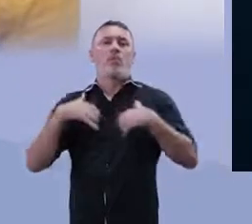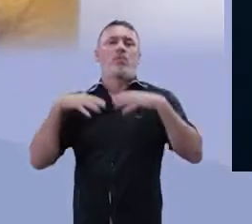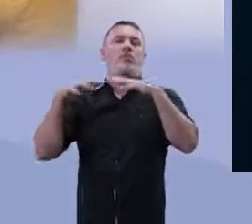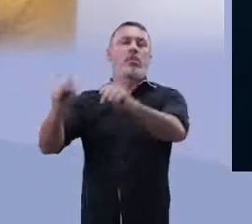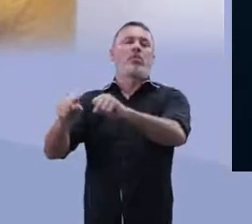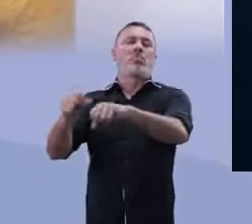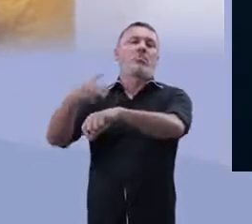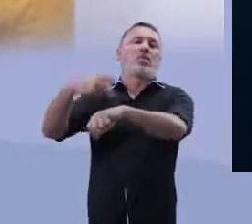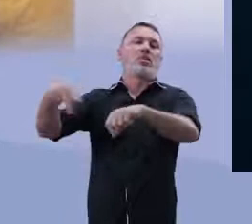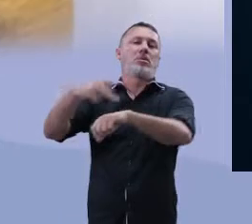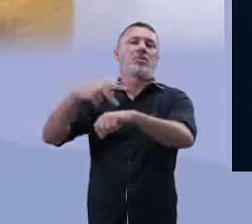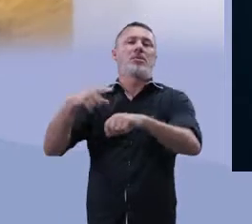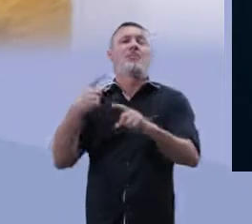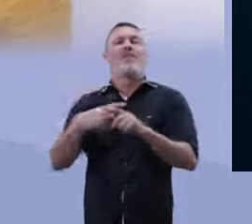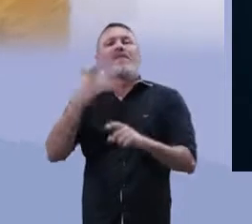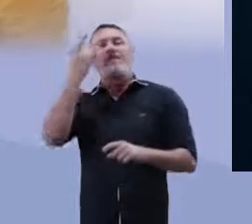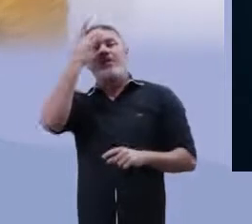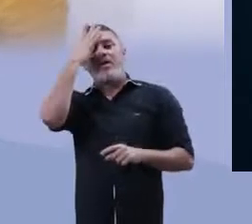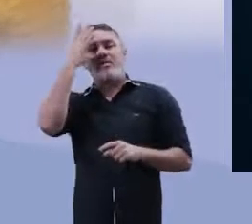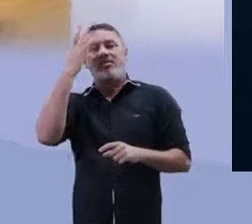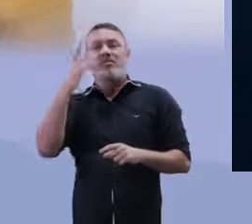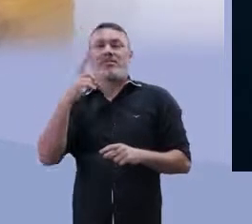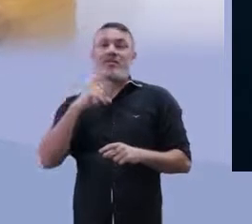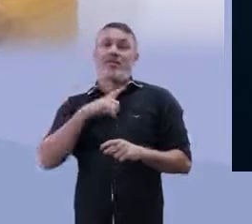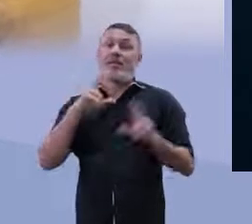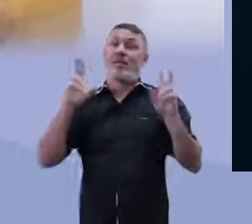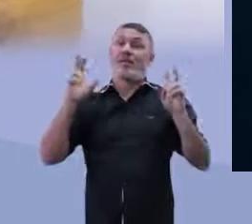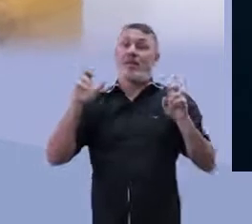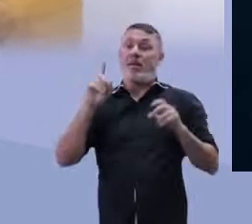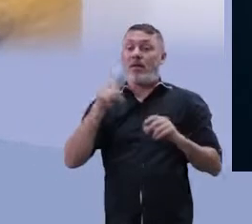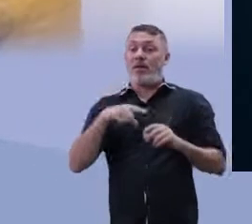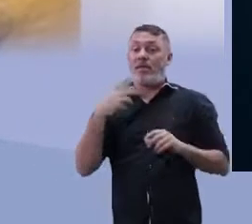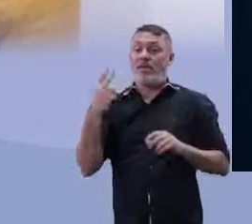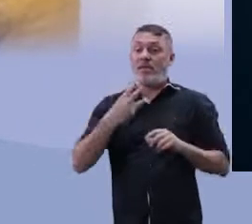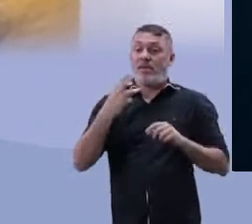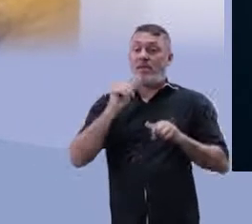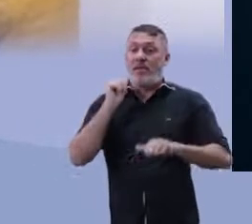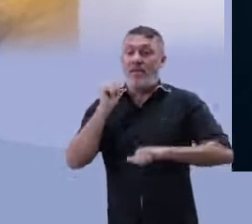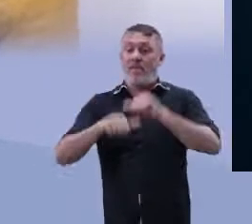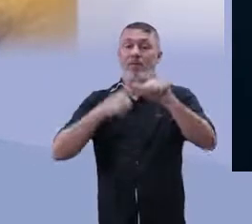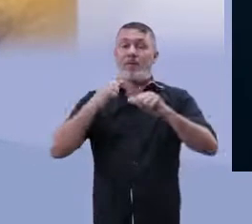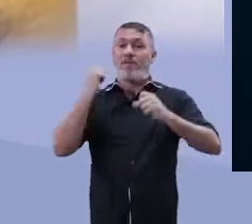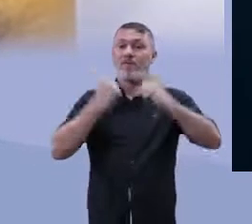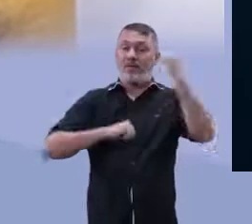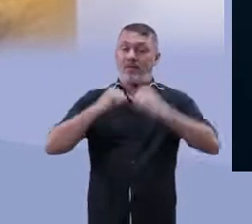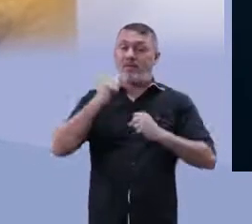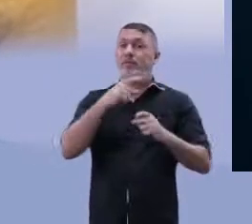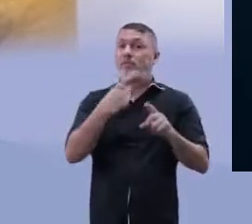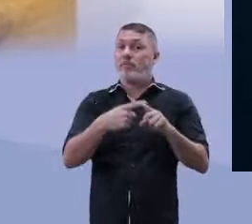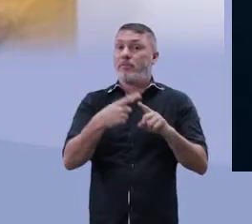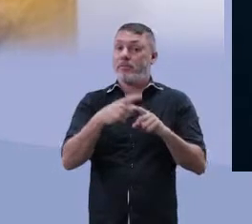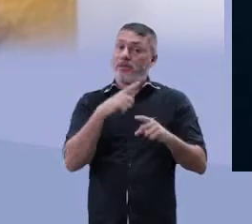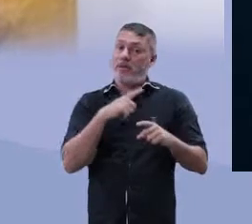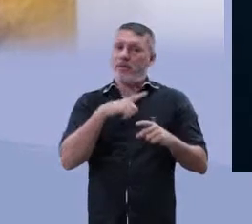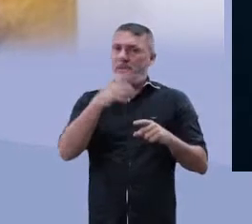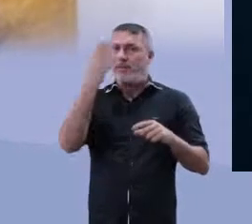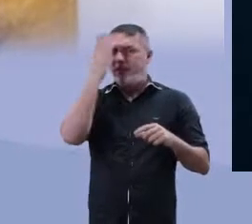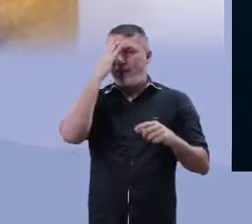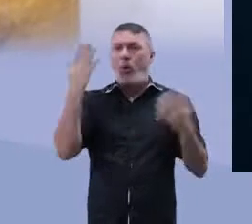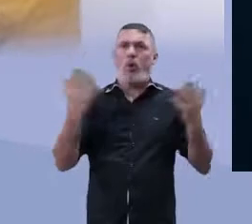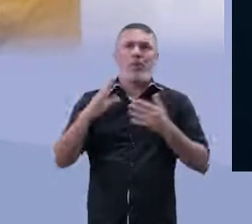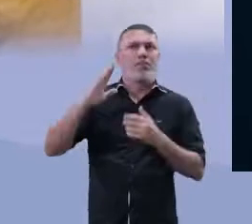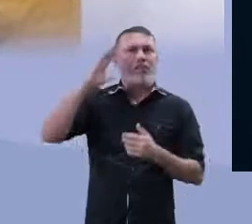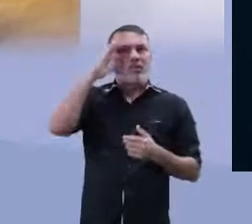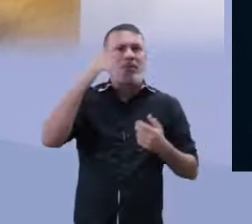dessas facilidades e apoiadas na terceira revolução industrial, onde os meios de transporte suprem todas